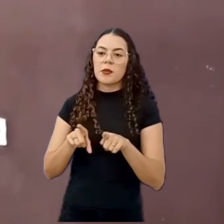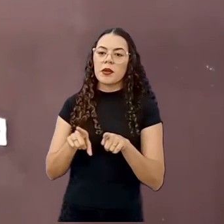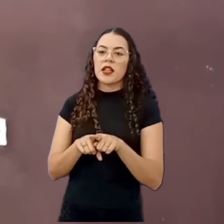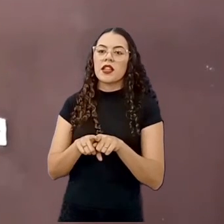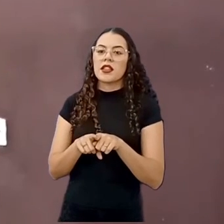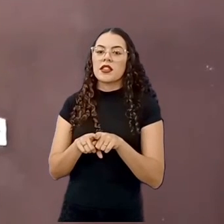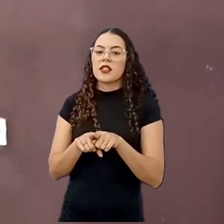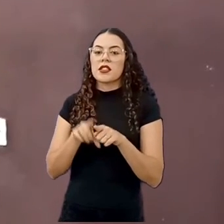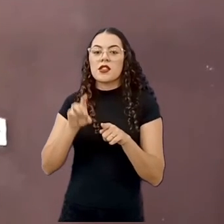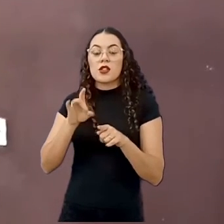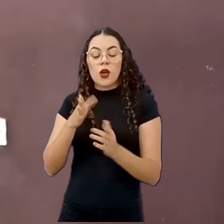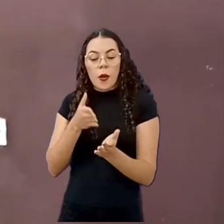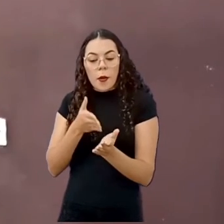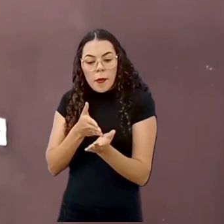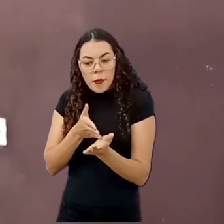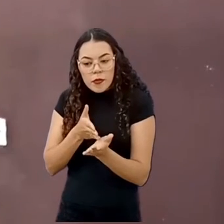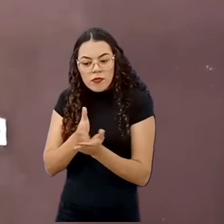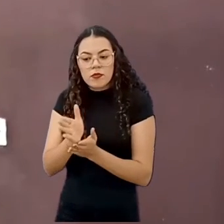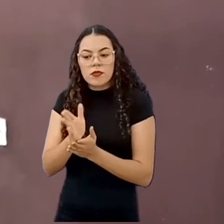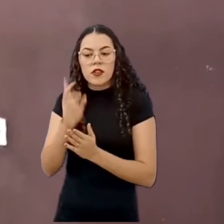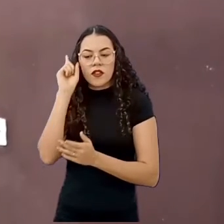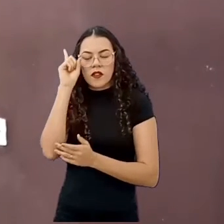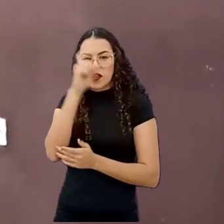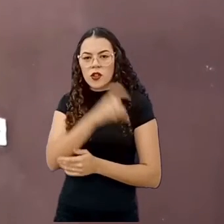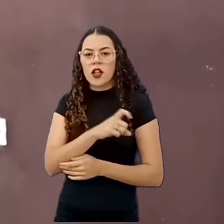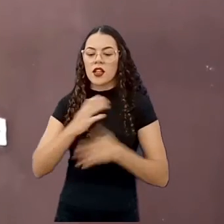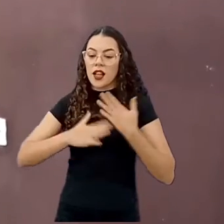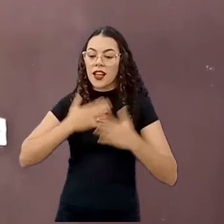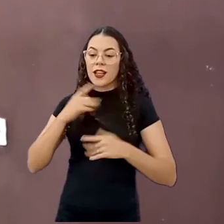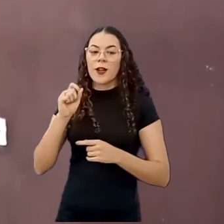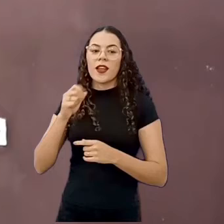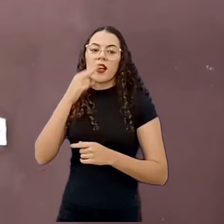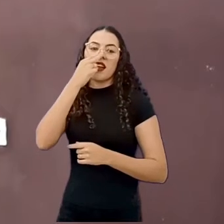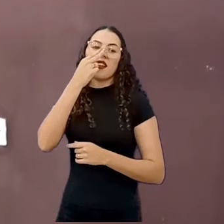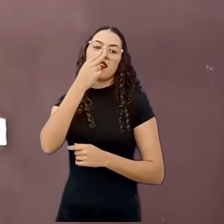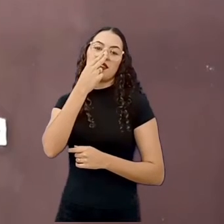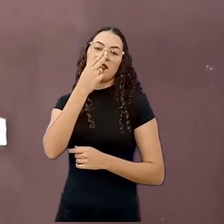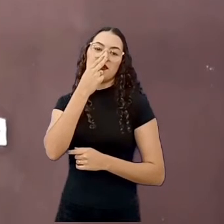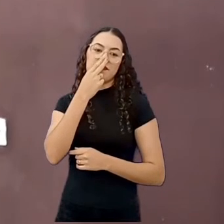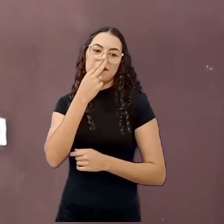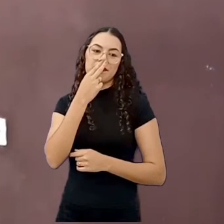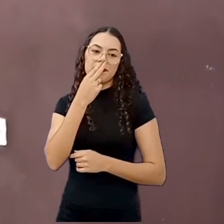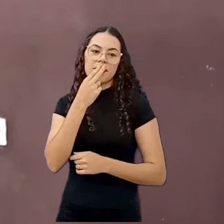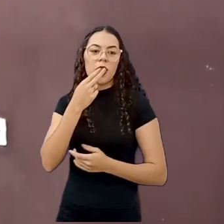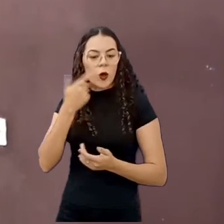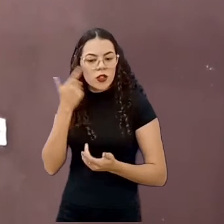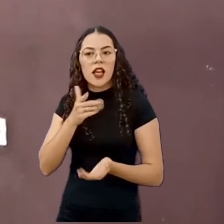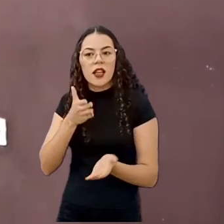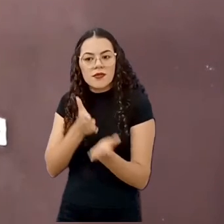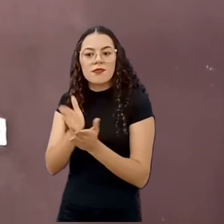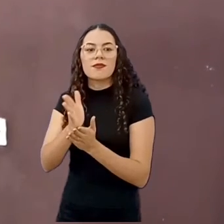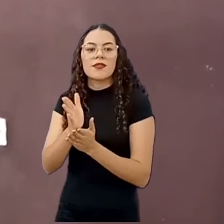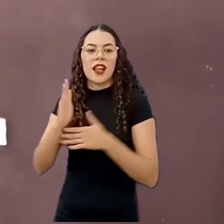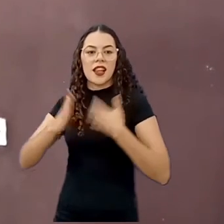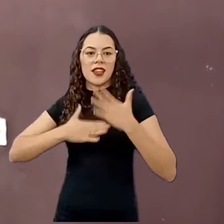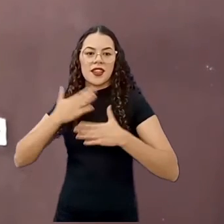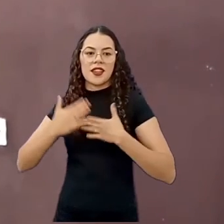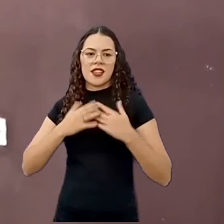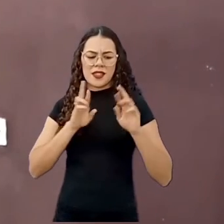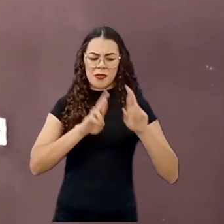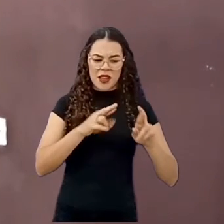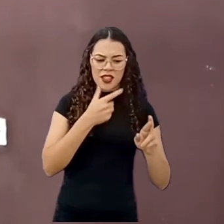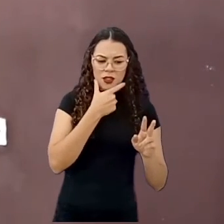Só quem pode passar por dificuldade com alegria é o povo de Deus, porque eles não esperam nas coisas do mundo, nem nos